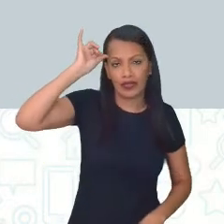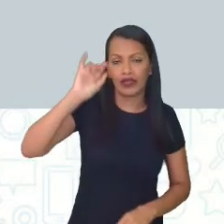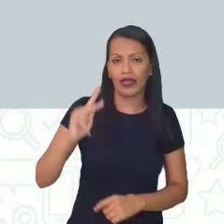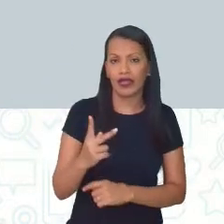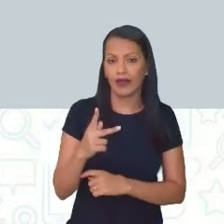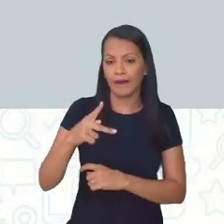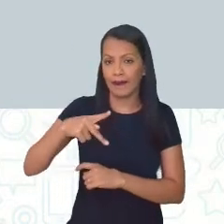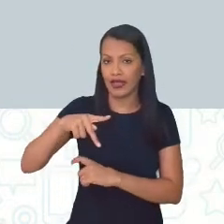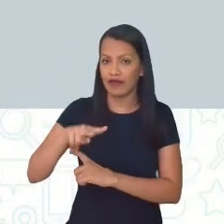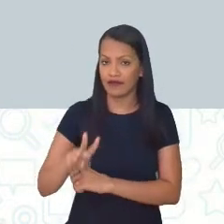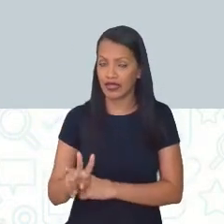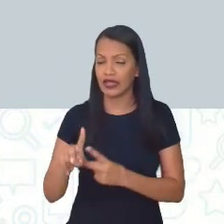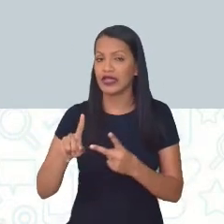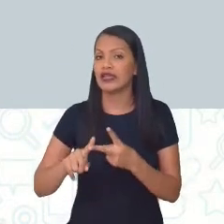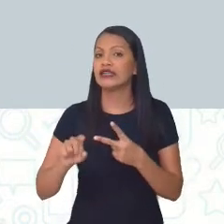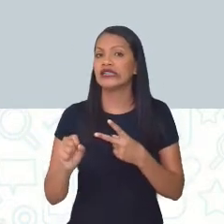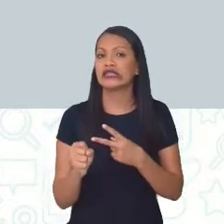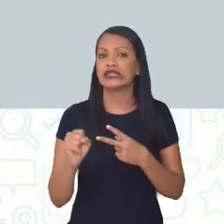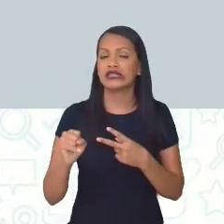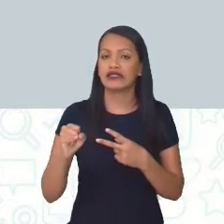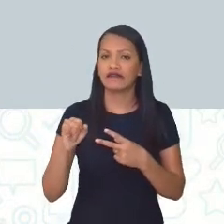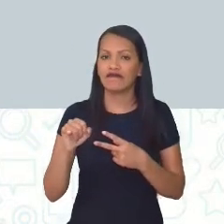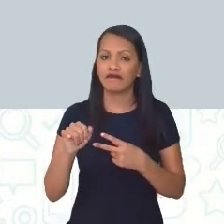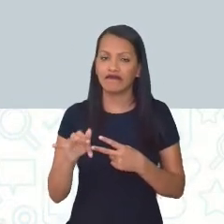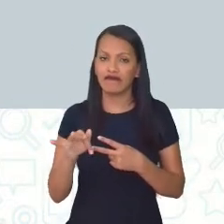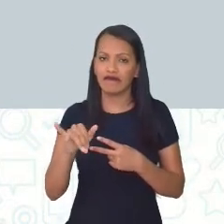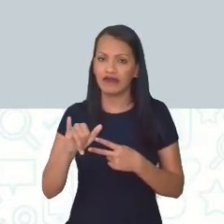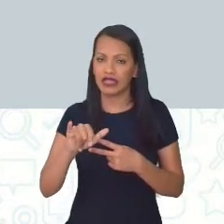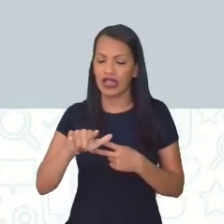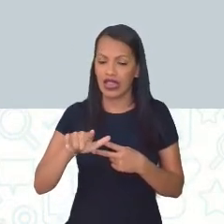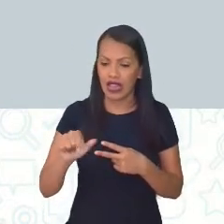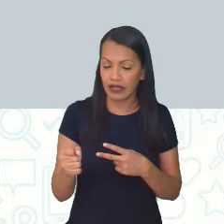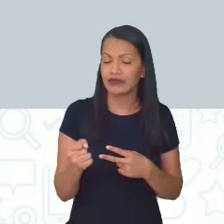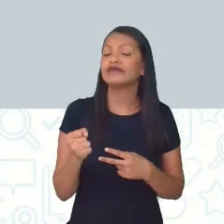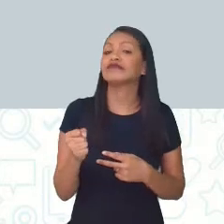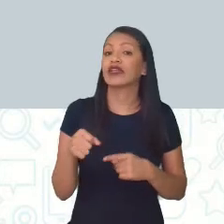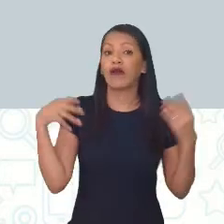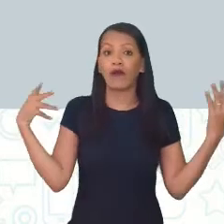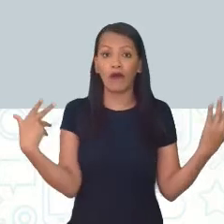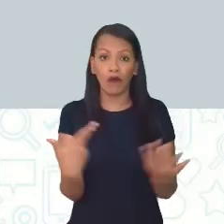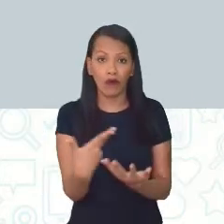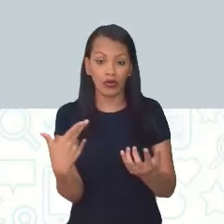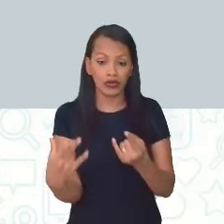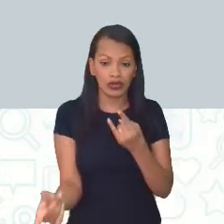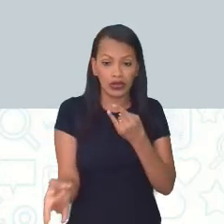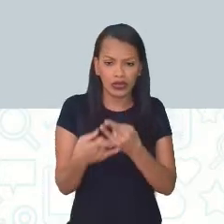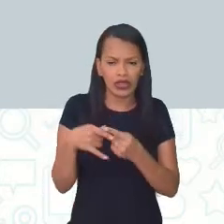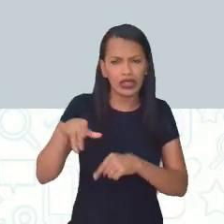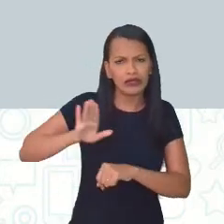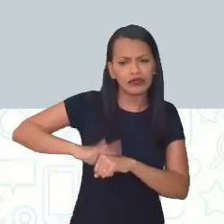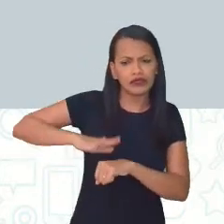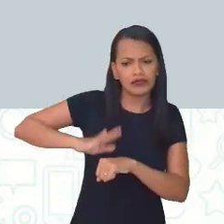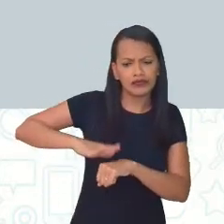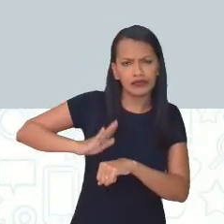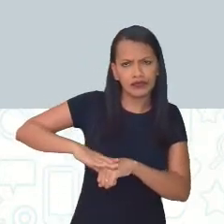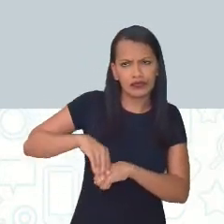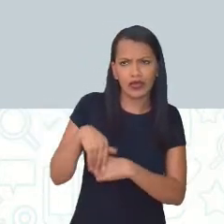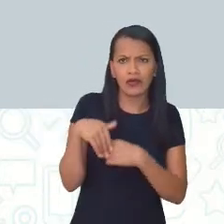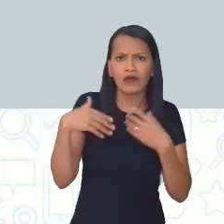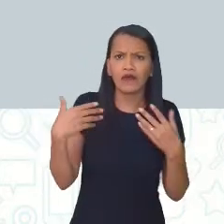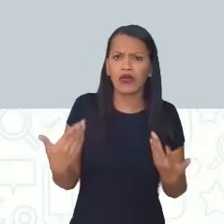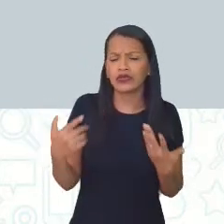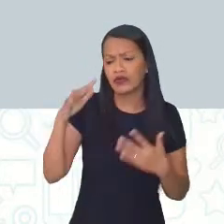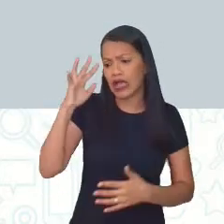HIV. Então, a mulher também, ela hoje com a camisinha feminina, ela tem uma certa autonomia, não é? De quando